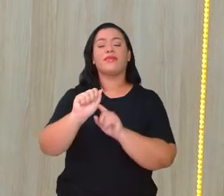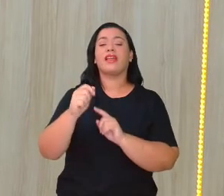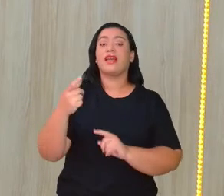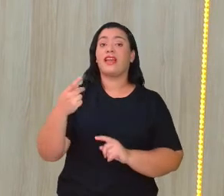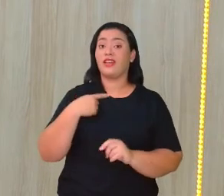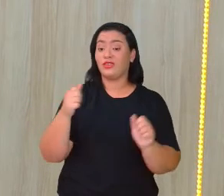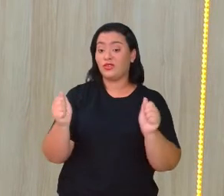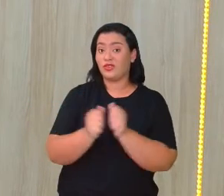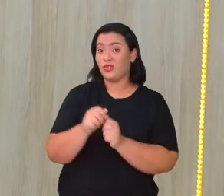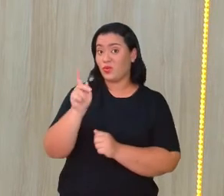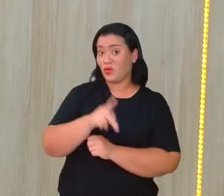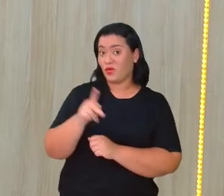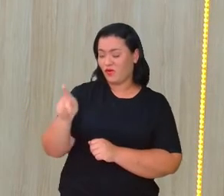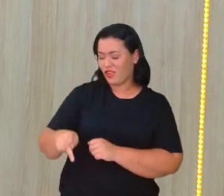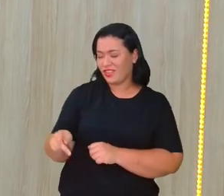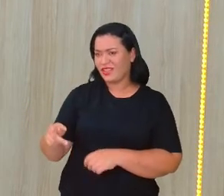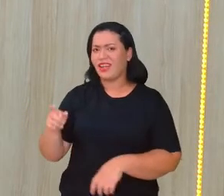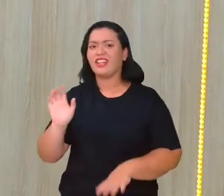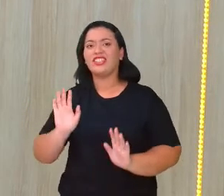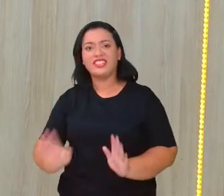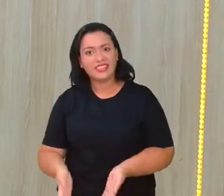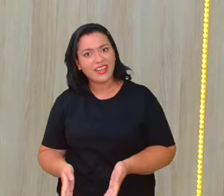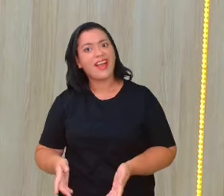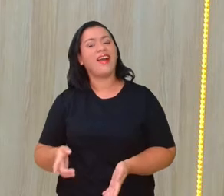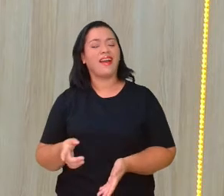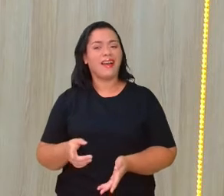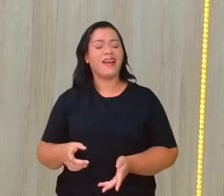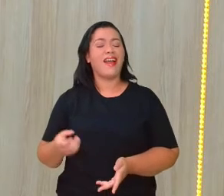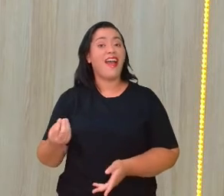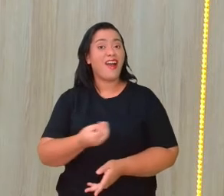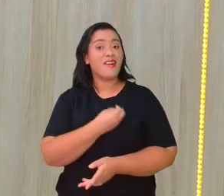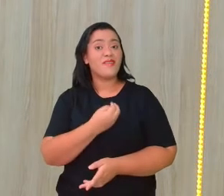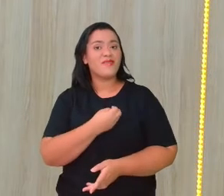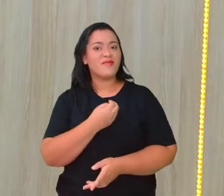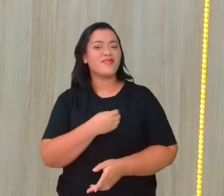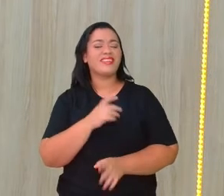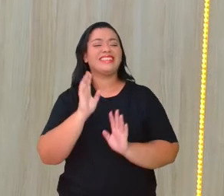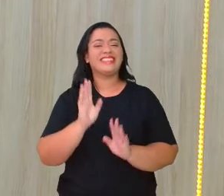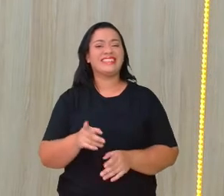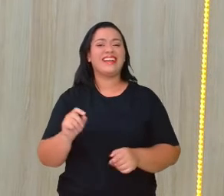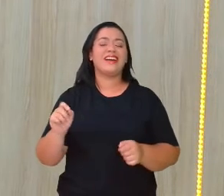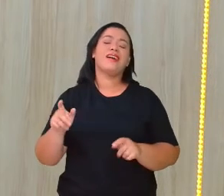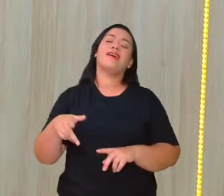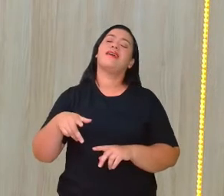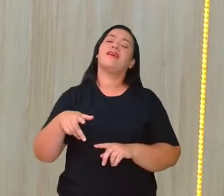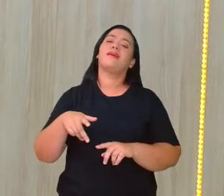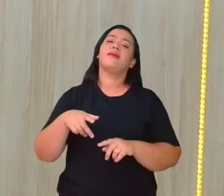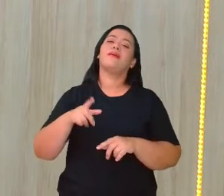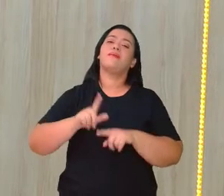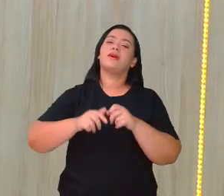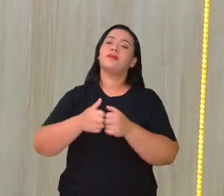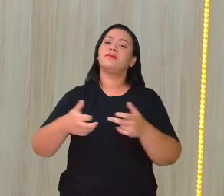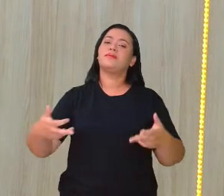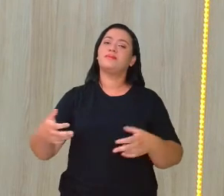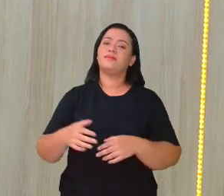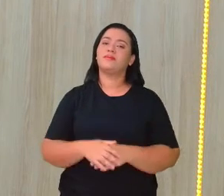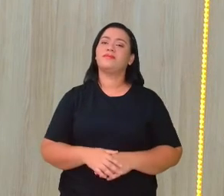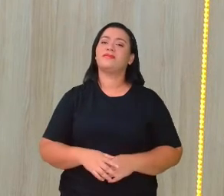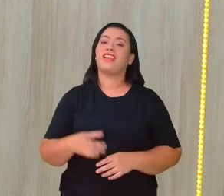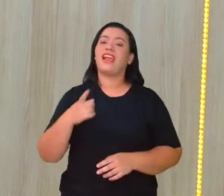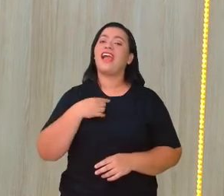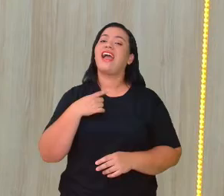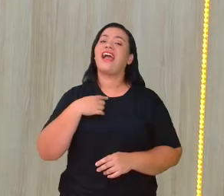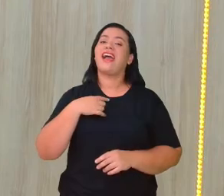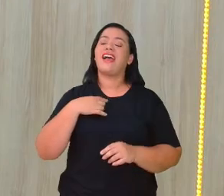montamos aqui, né, ao vivo, um aparelho dessa modalidade, que foi a nossa querida fita.